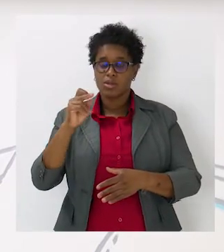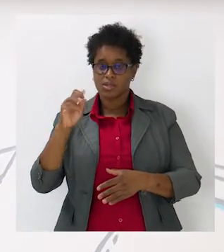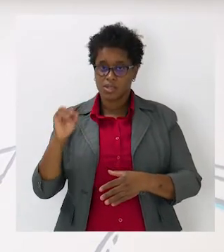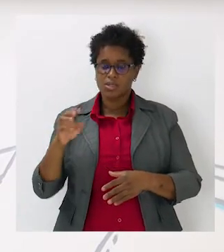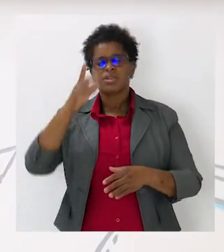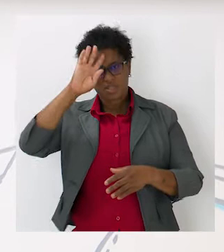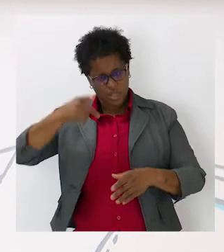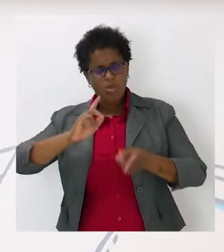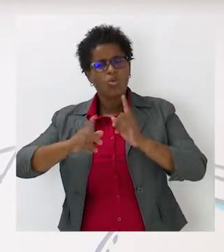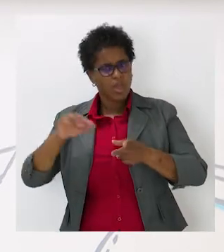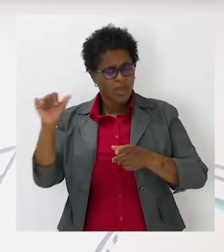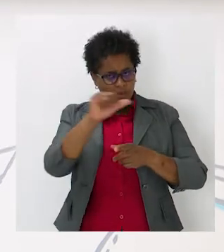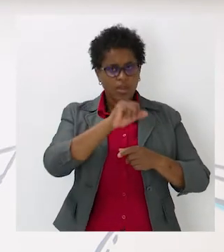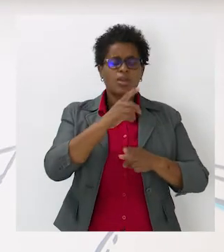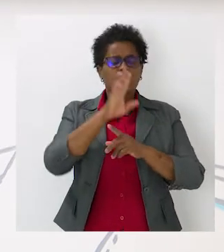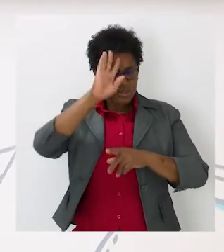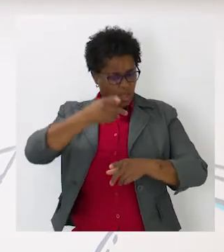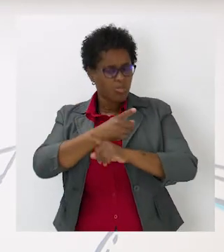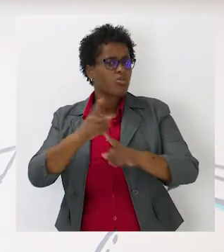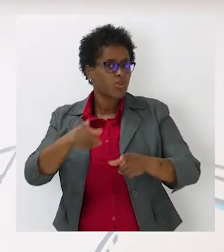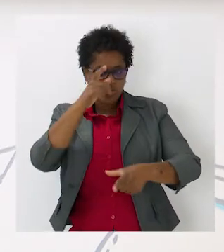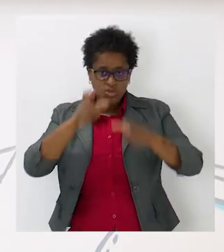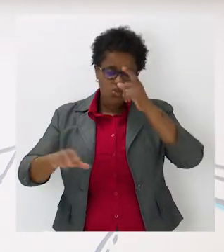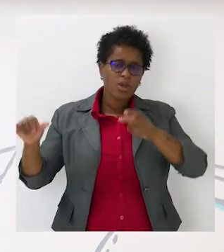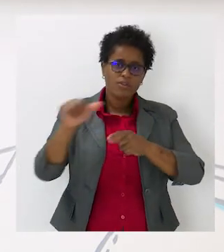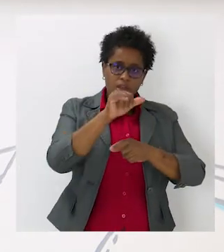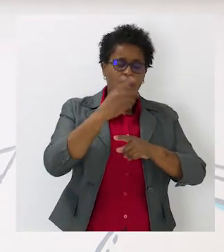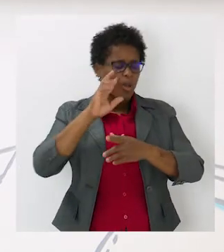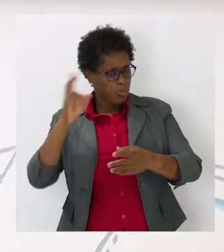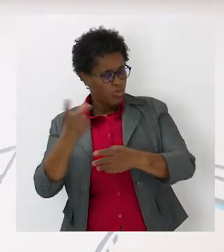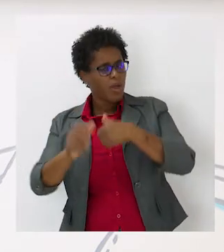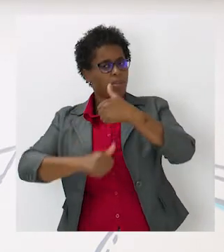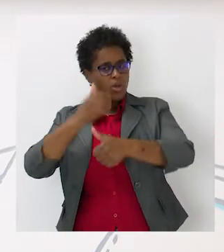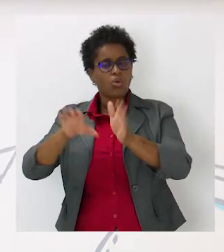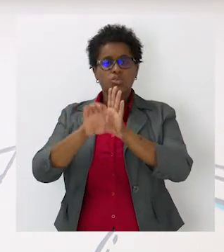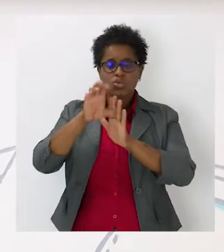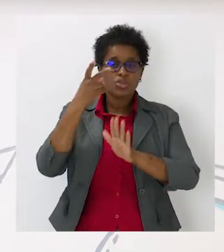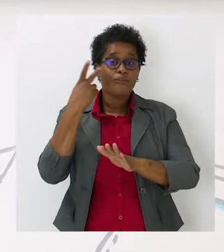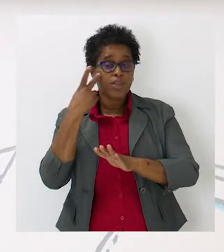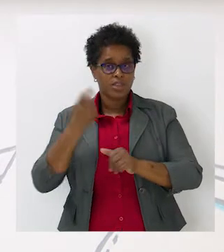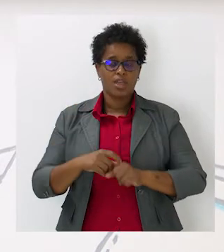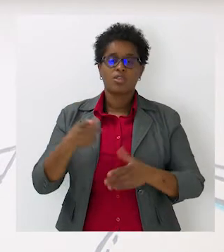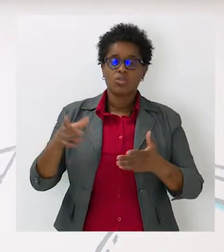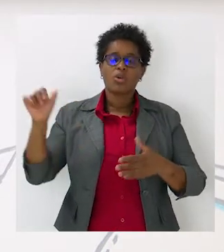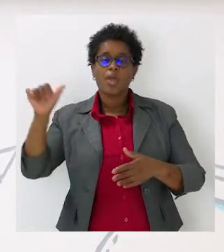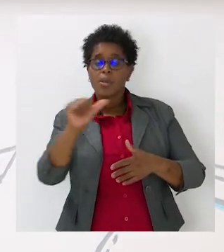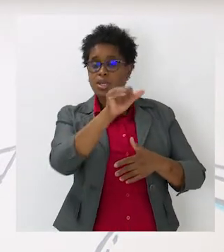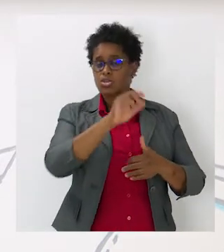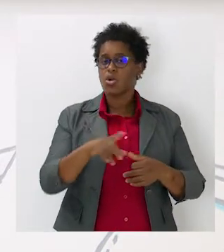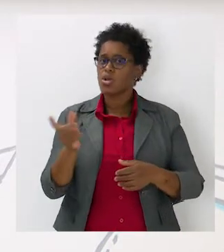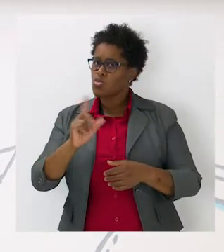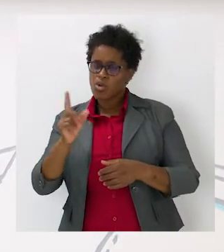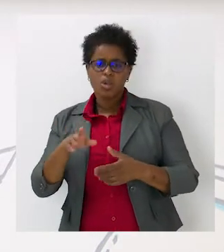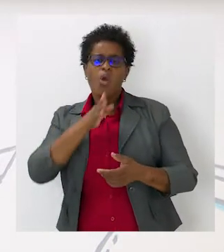significa imigração? Sabe por que uma pessoa emigra? A procura de melhores condições de vida. Portanto, a